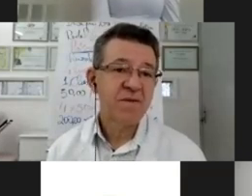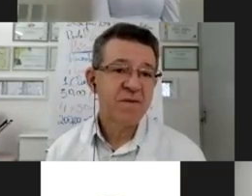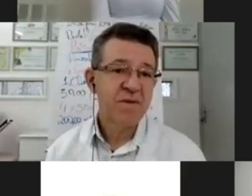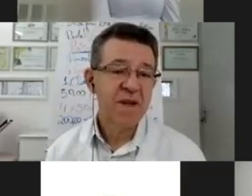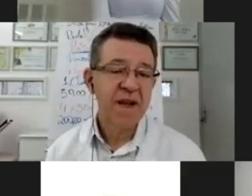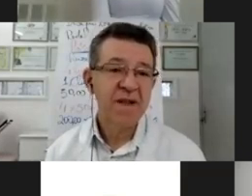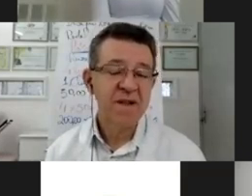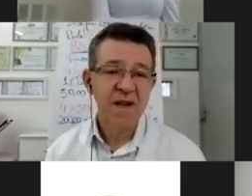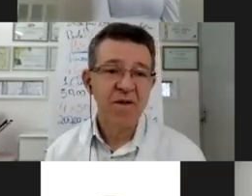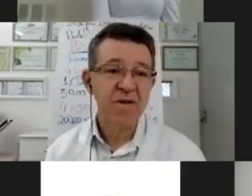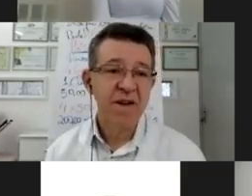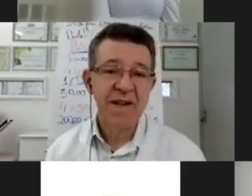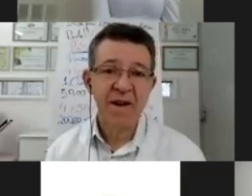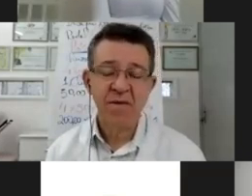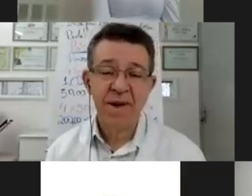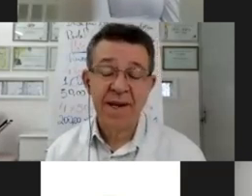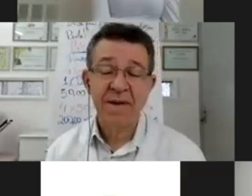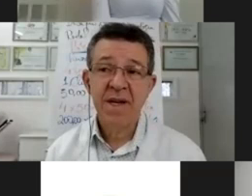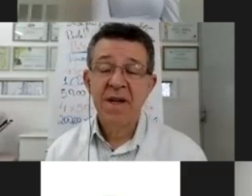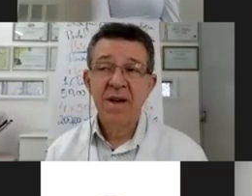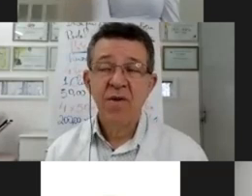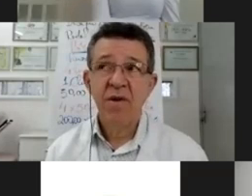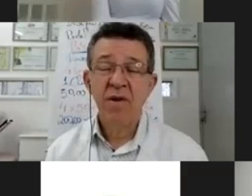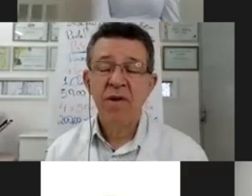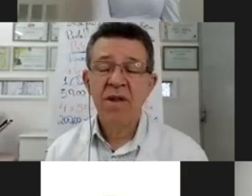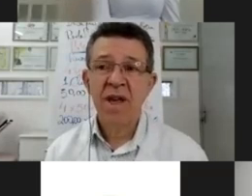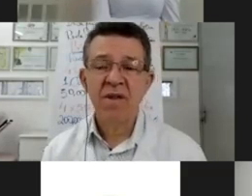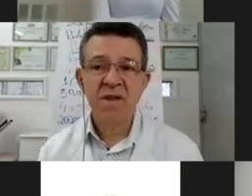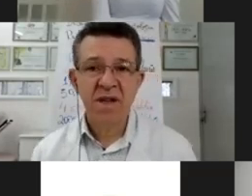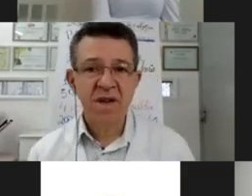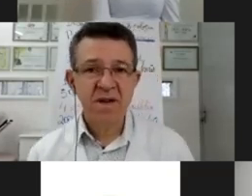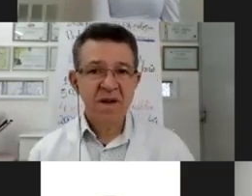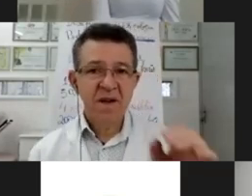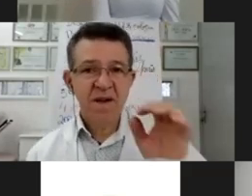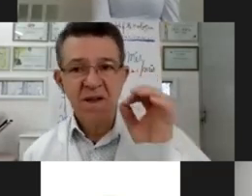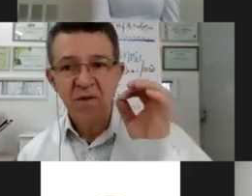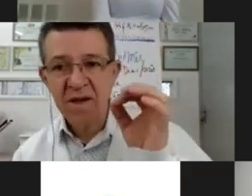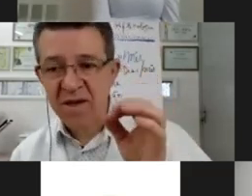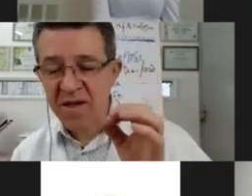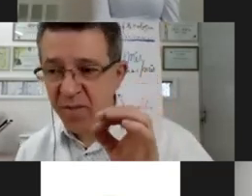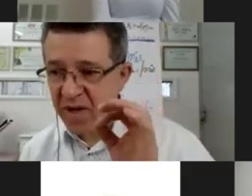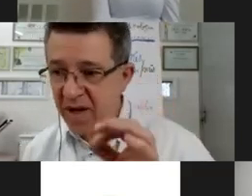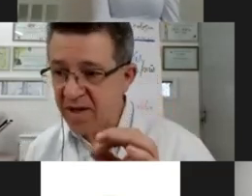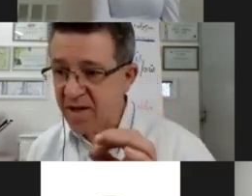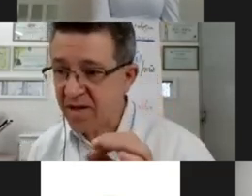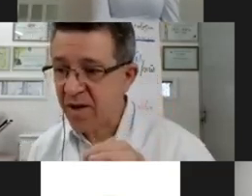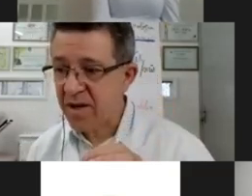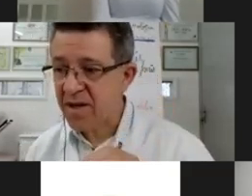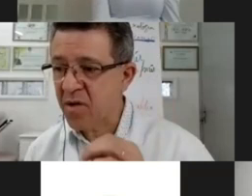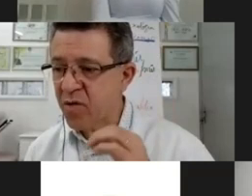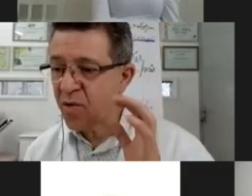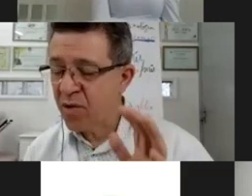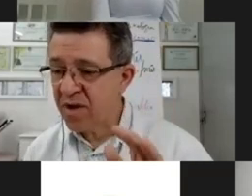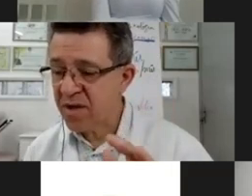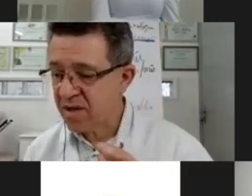questão... área intestinal, que não estava legal com ela. Eu entendo, assim, doenças tipo câncer,